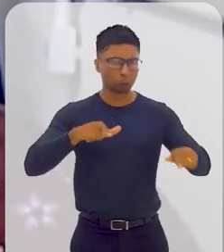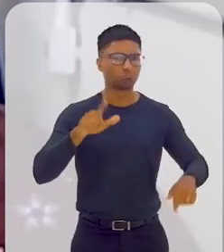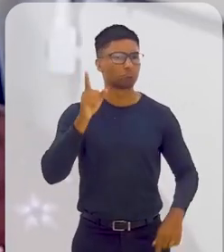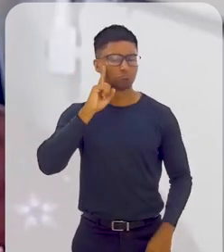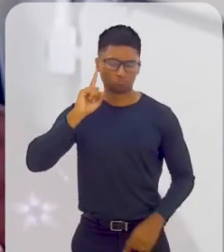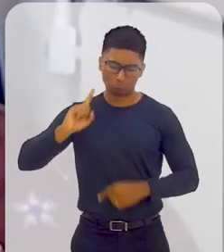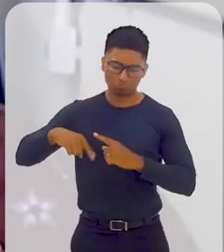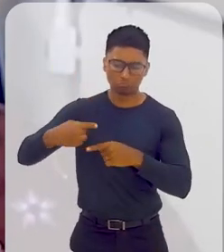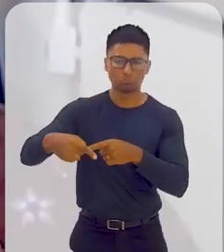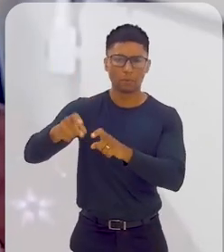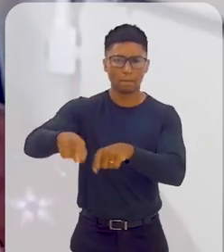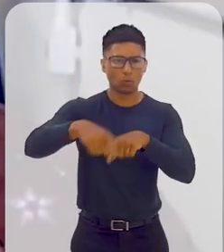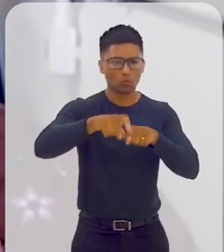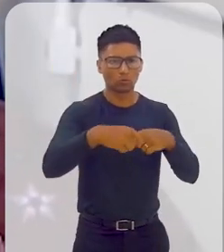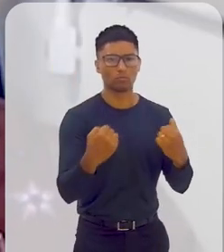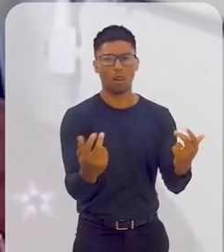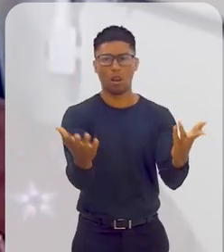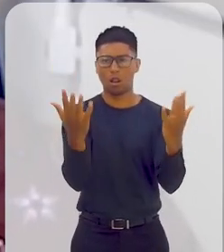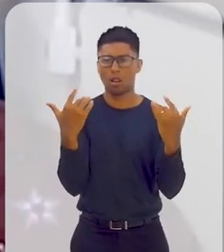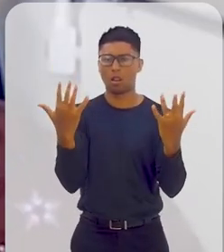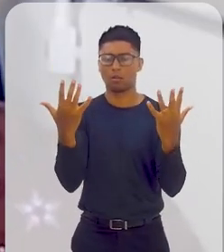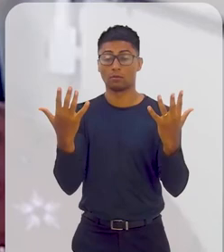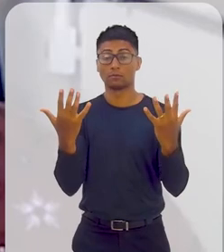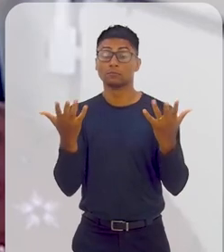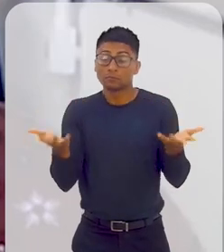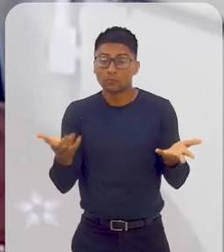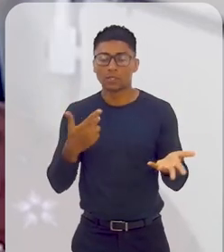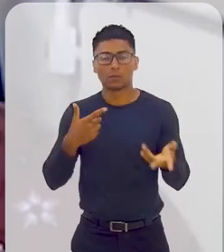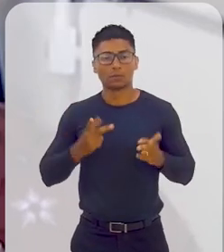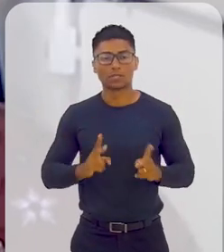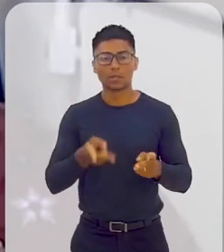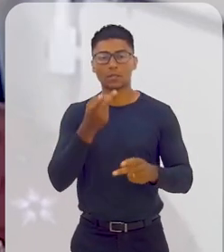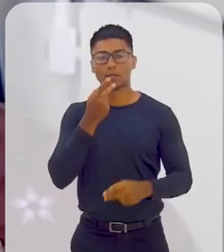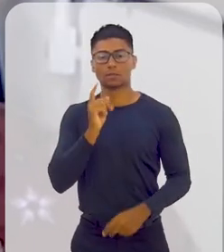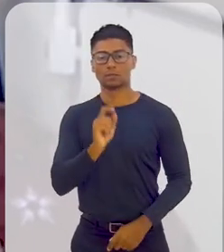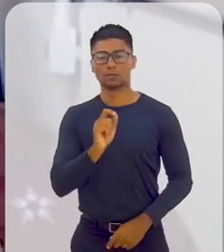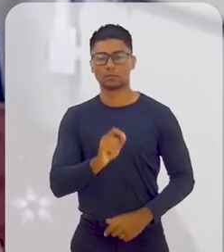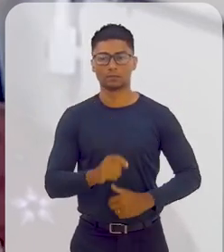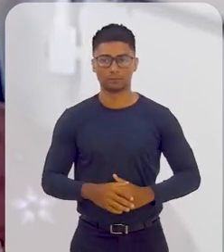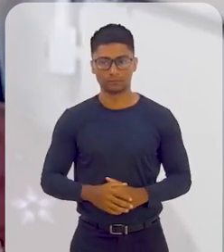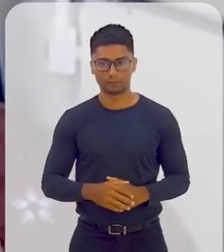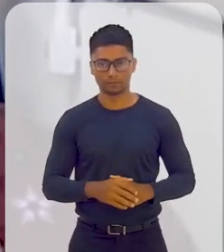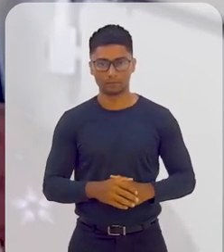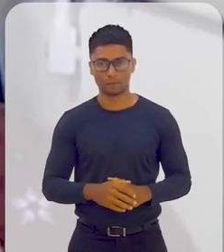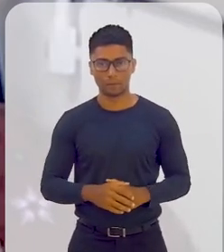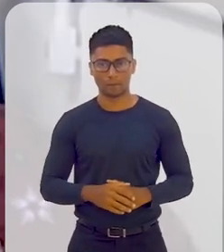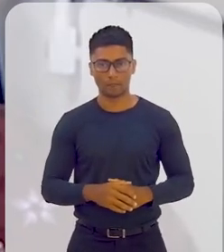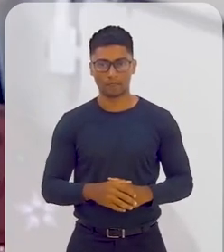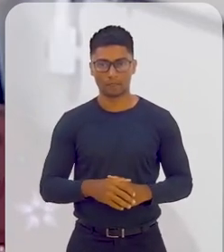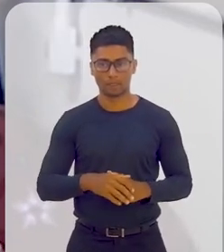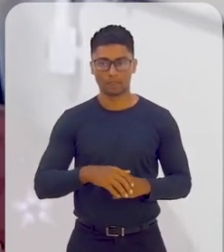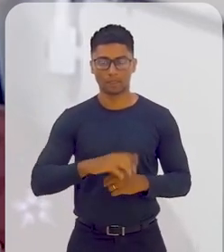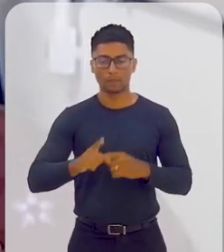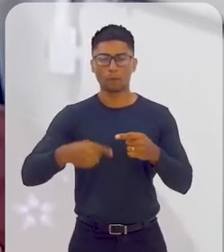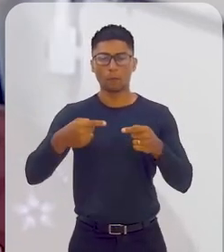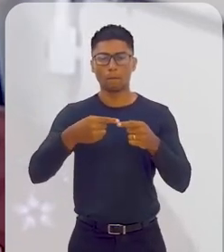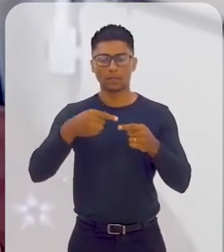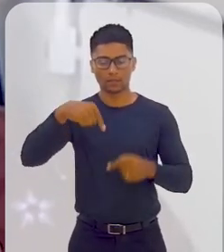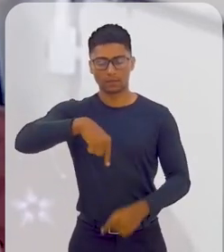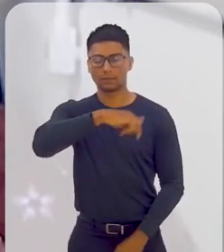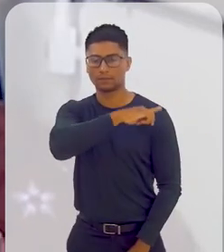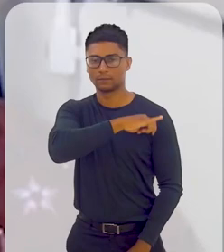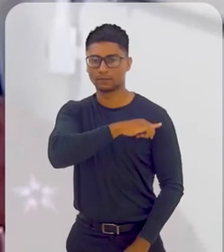dia da produção agropecuária. Eu gosto de chamar a atenção para uma questão que remete muito ao Rio de